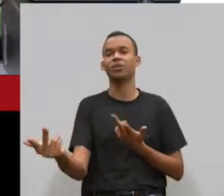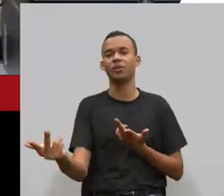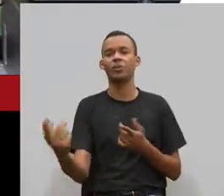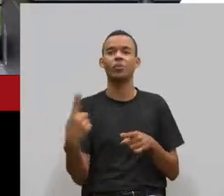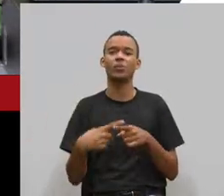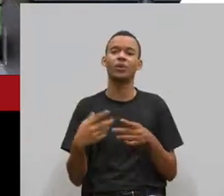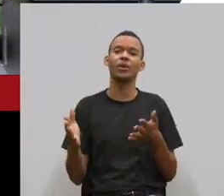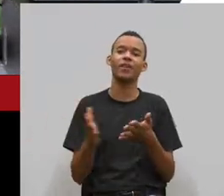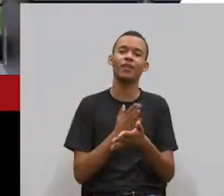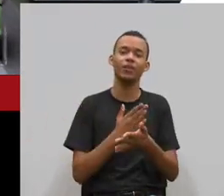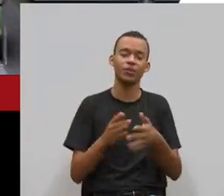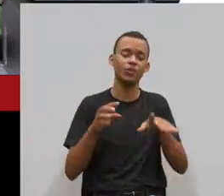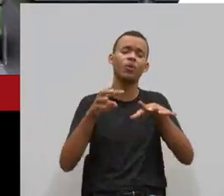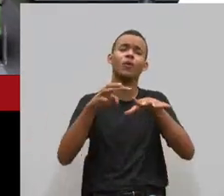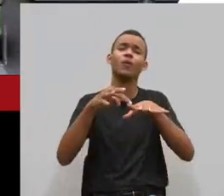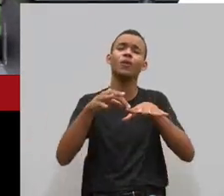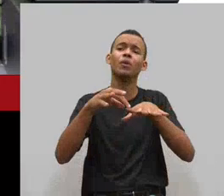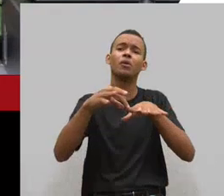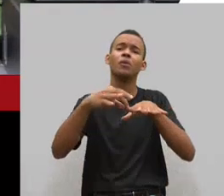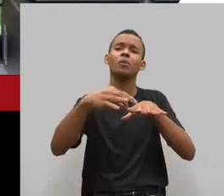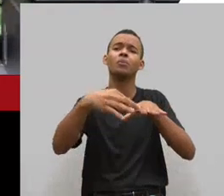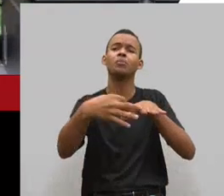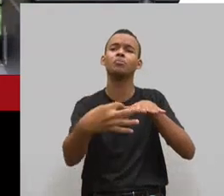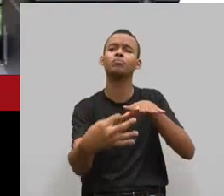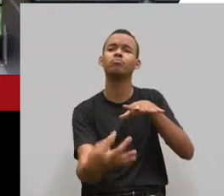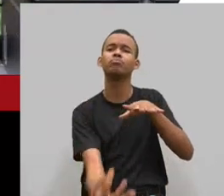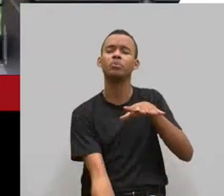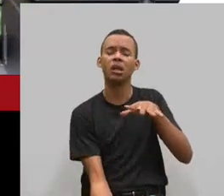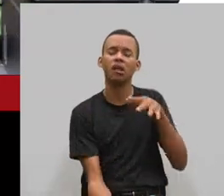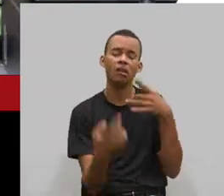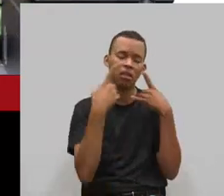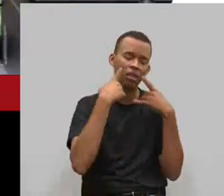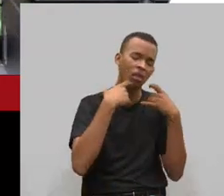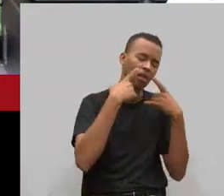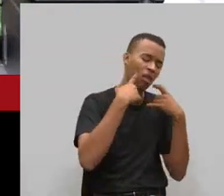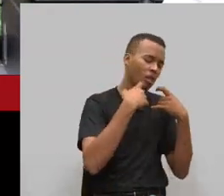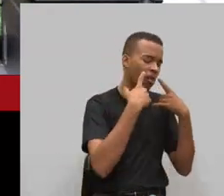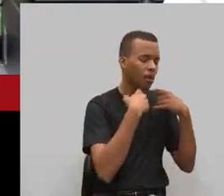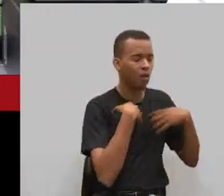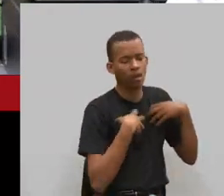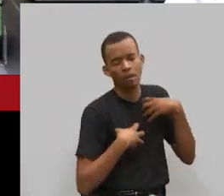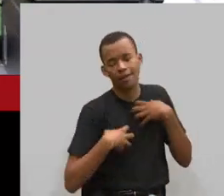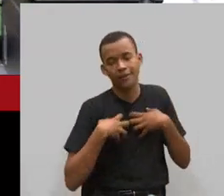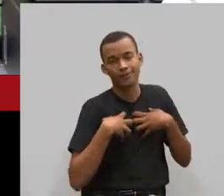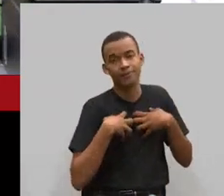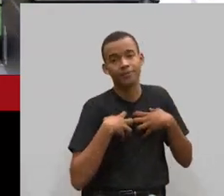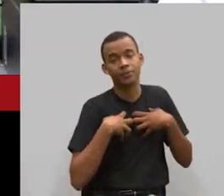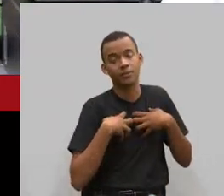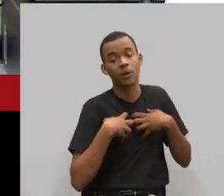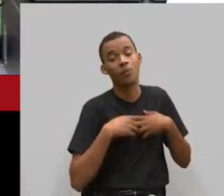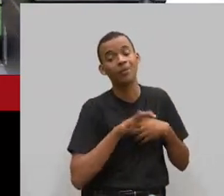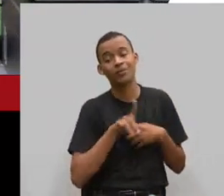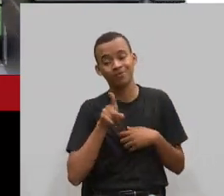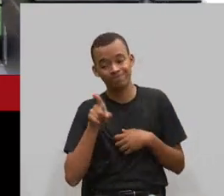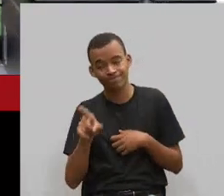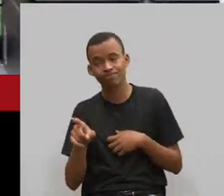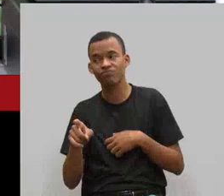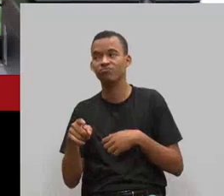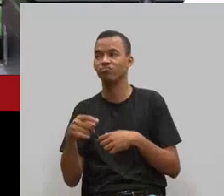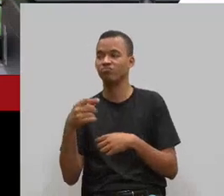acho que é o fim do mundo né você perdeu três membros tá aí brigando com a vida parabéns